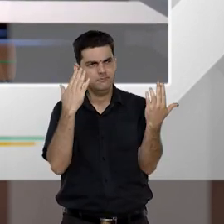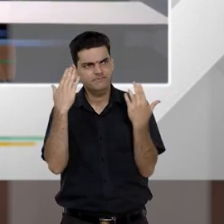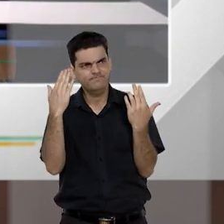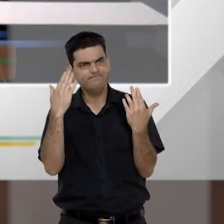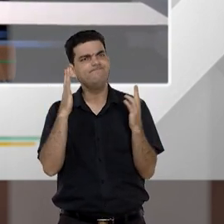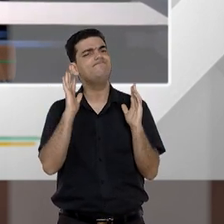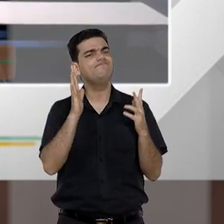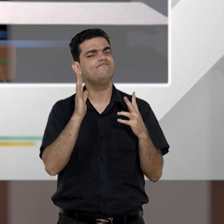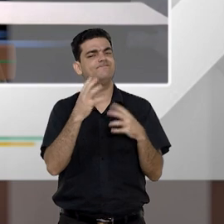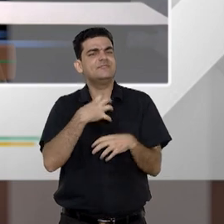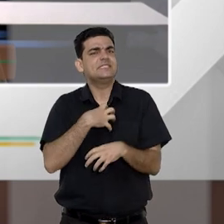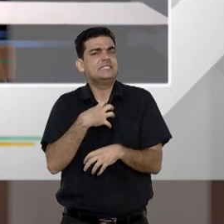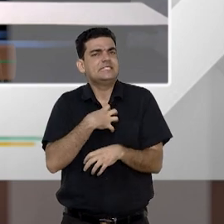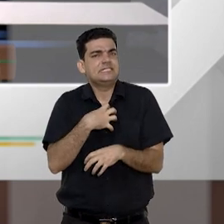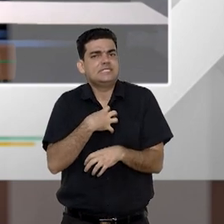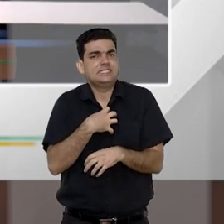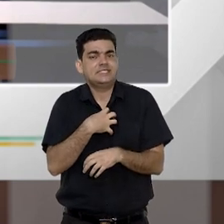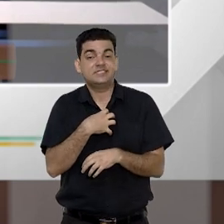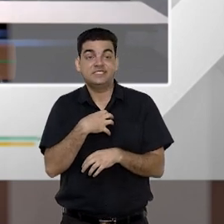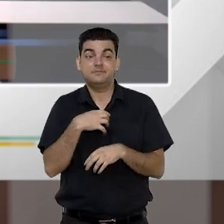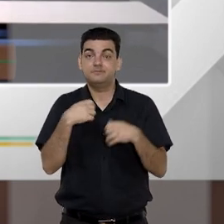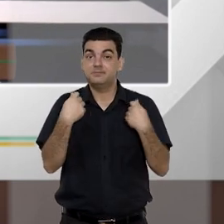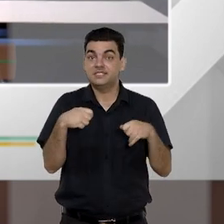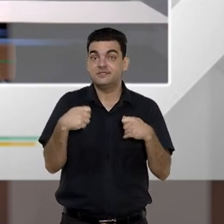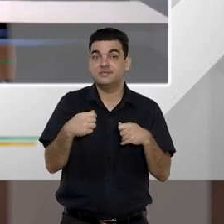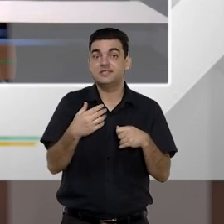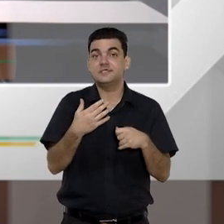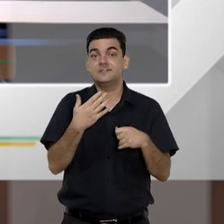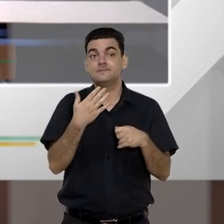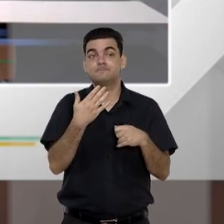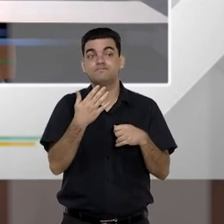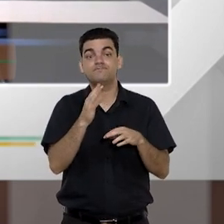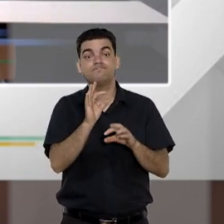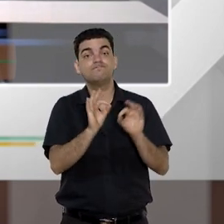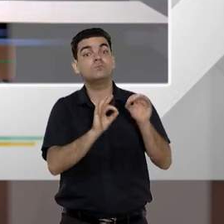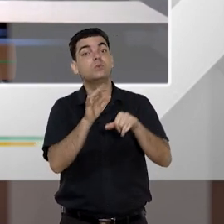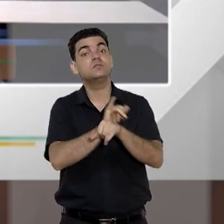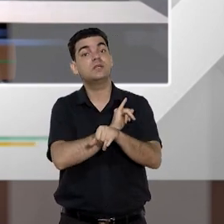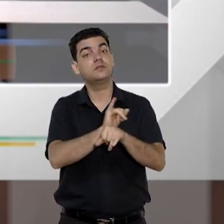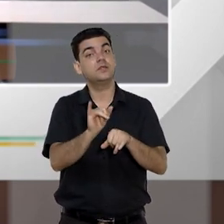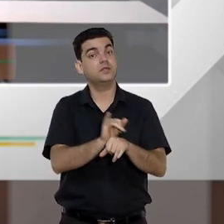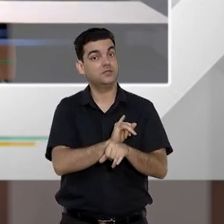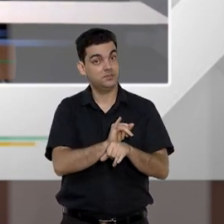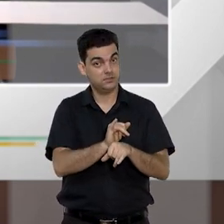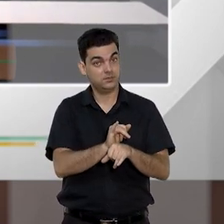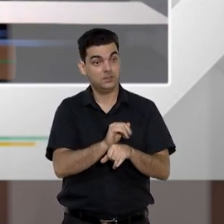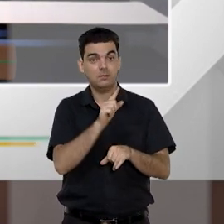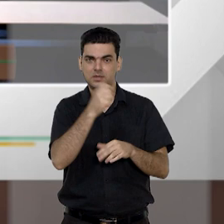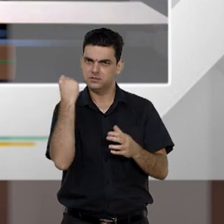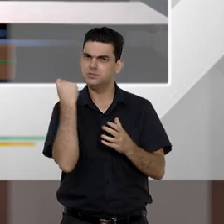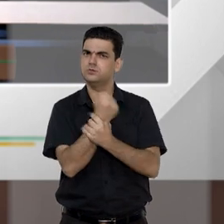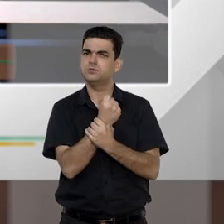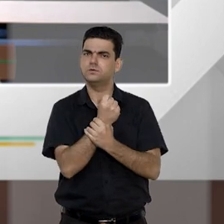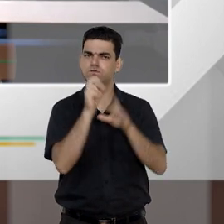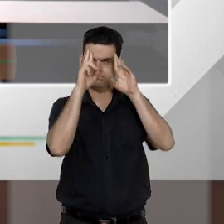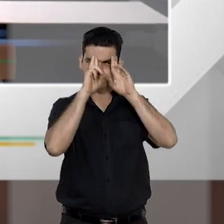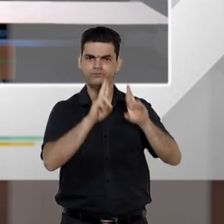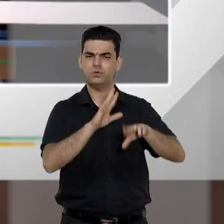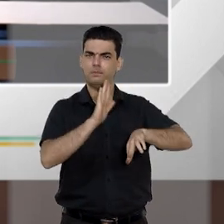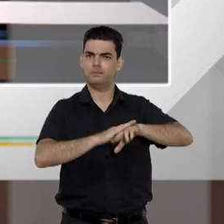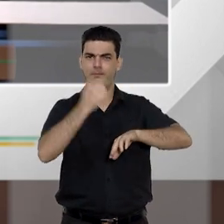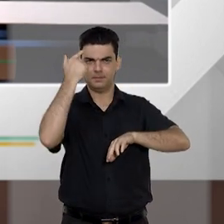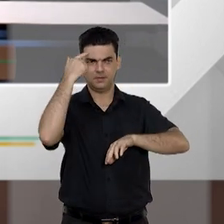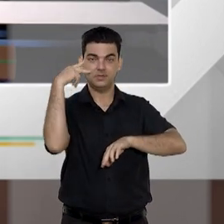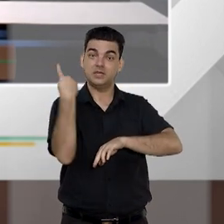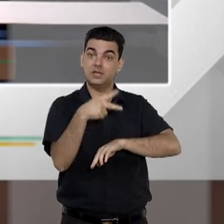especiais estaduais já havia demonstrado ali uma necessidade de que houvesse um mecanismo, né, para assegurar